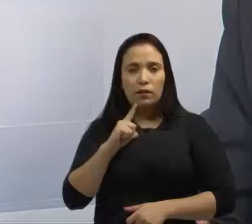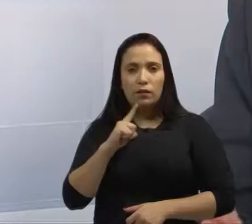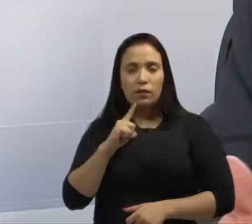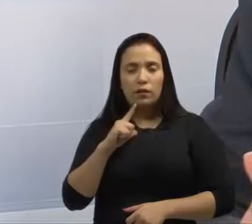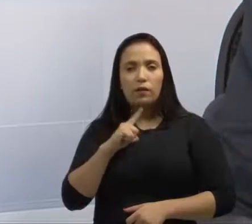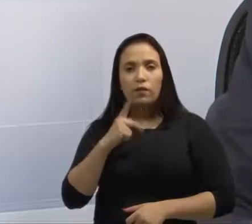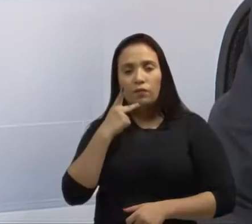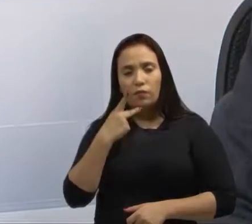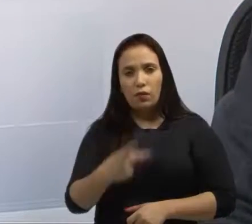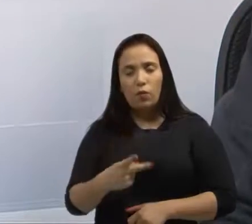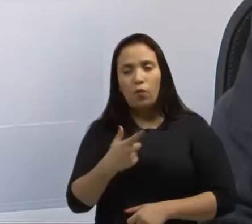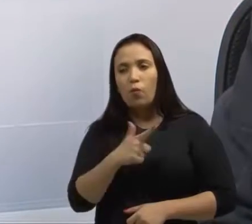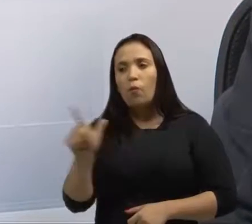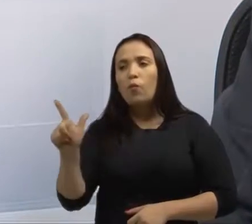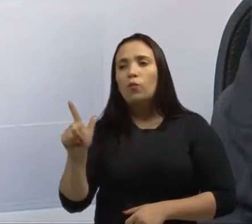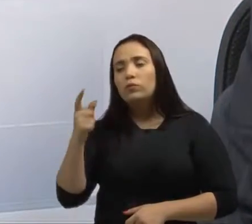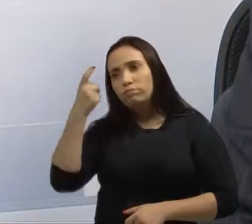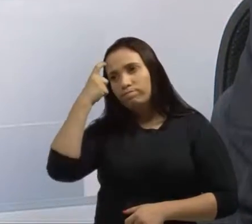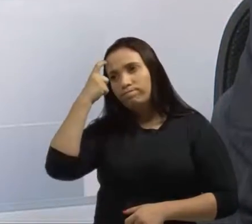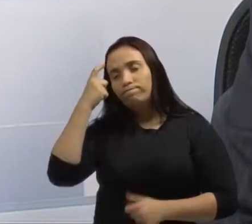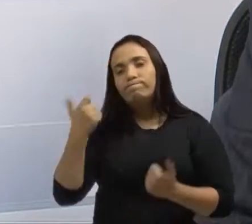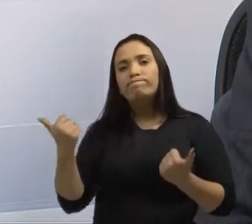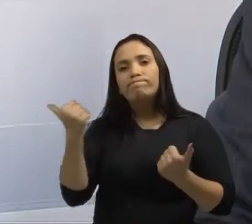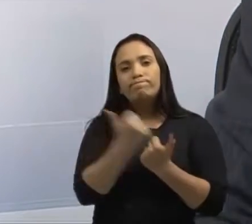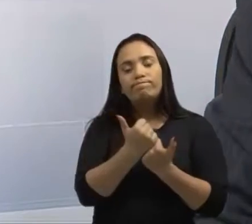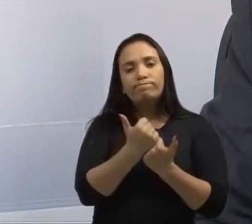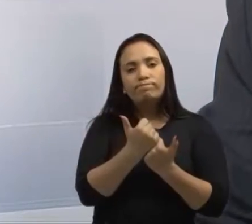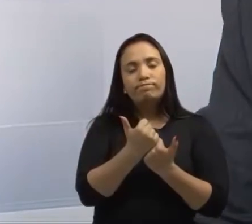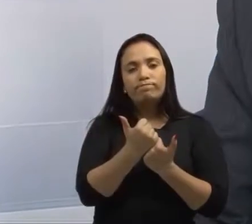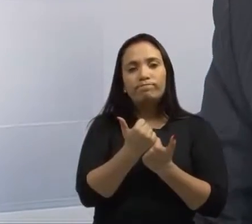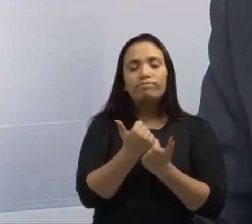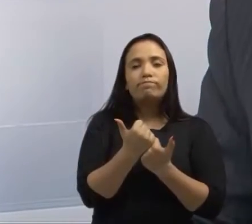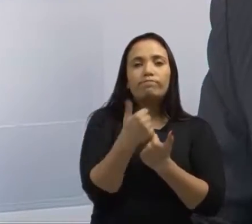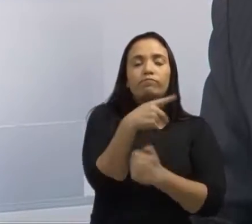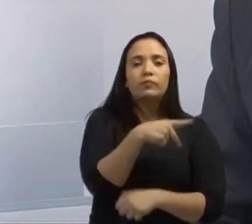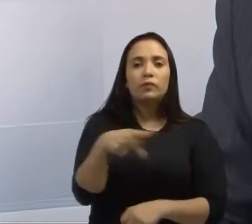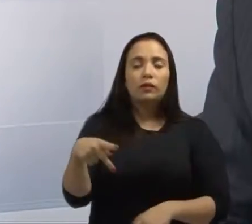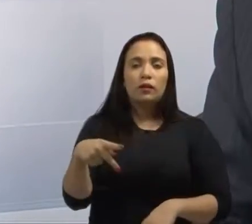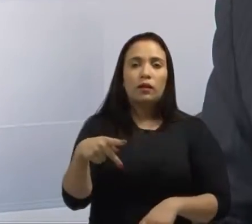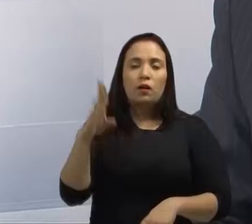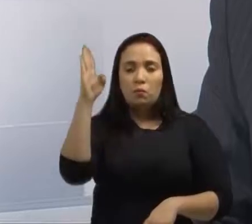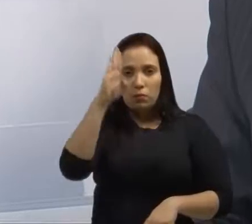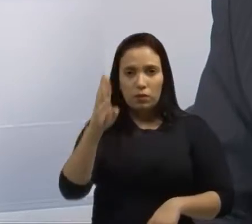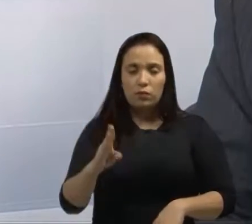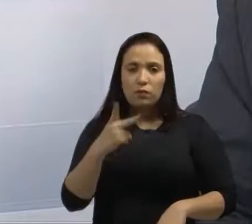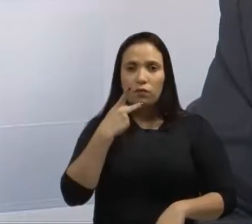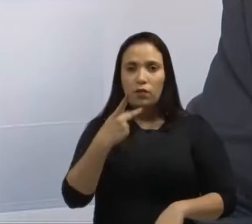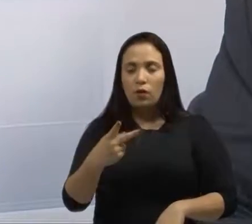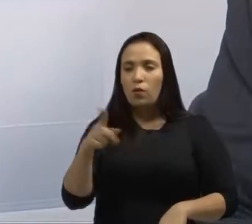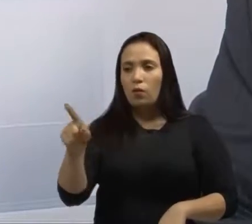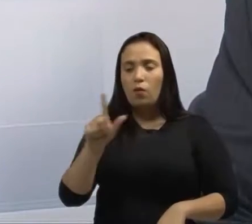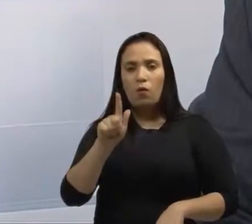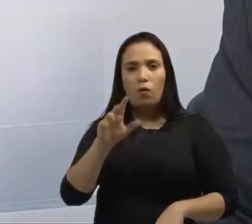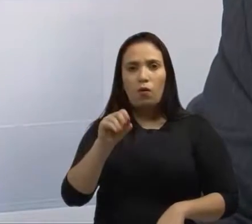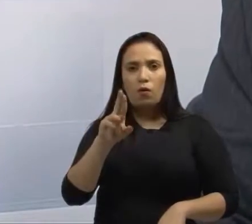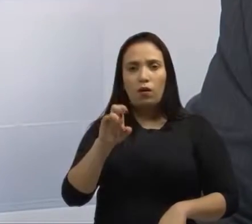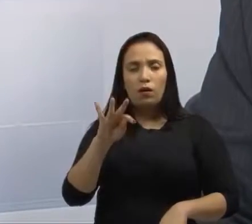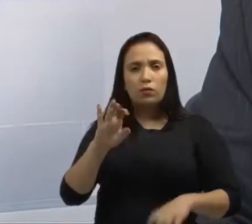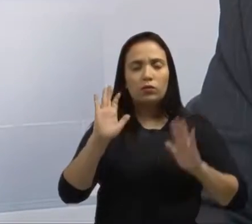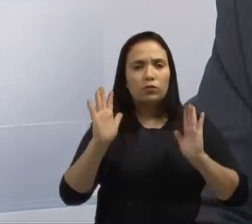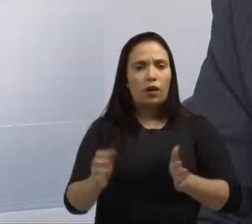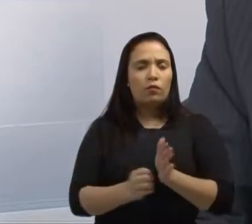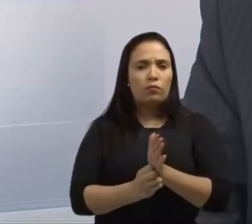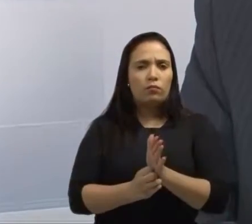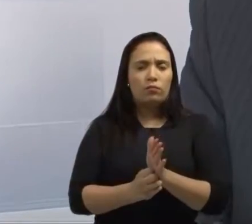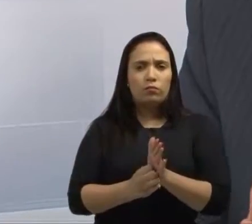passar para um outro nome a presidência do partido, a direção nacional deixou bem claro que não. A Gorete já tinha vários mandatos,